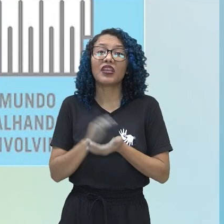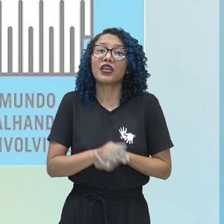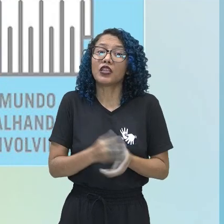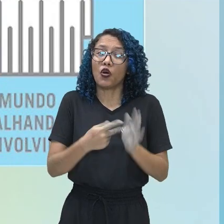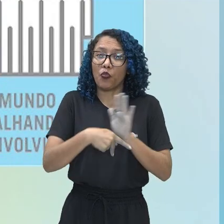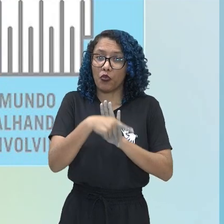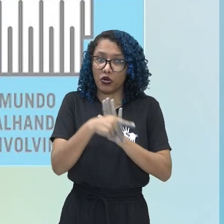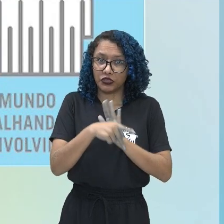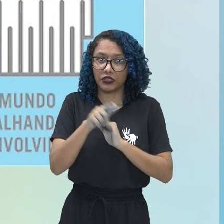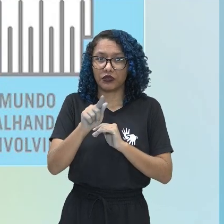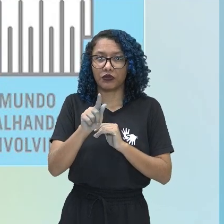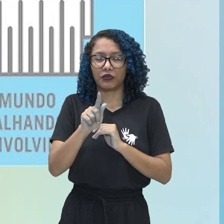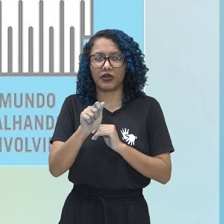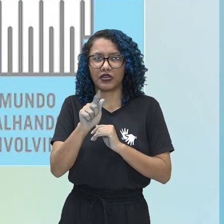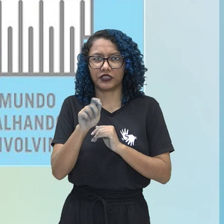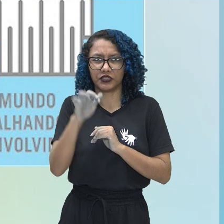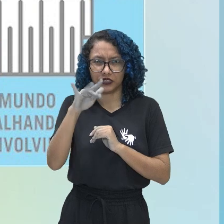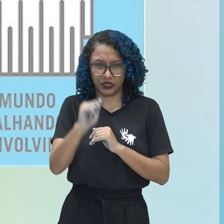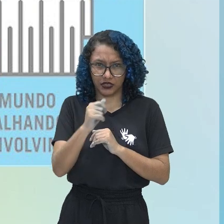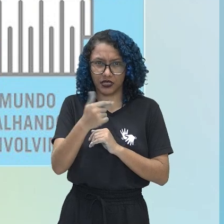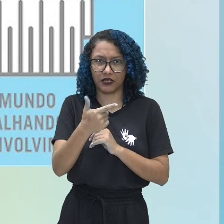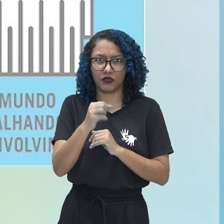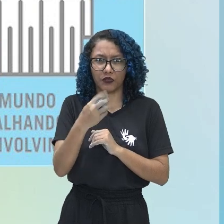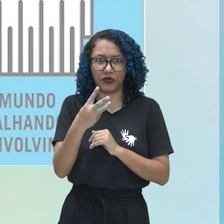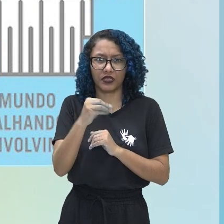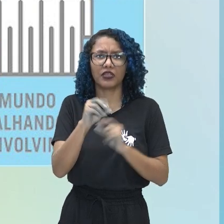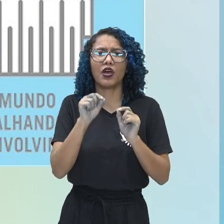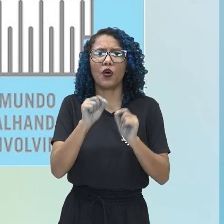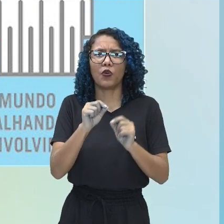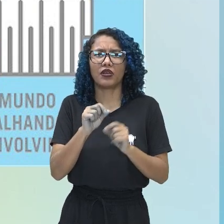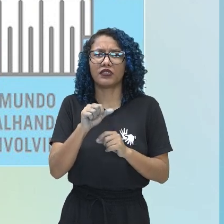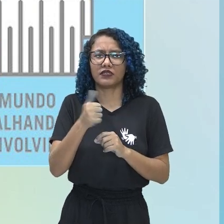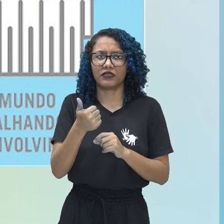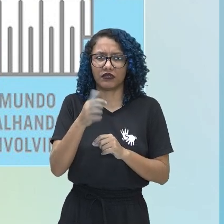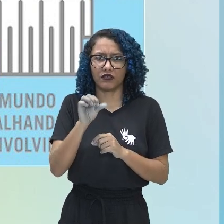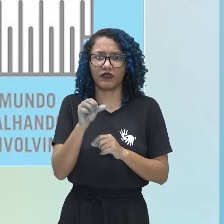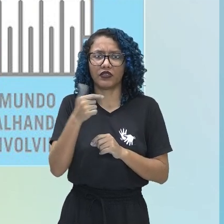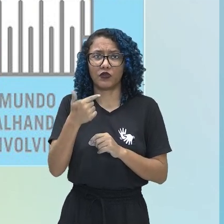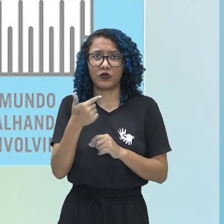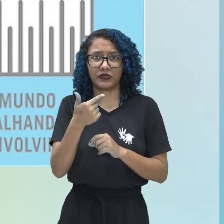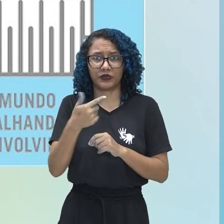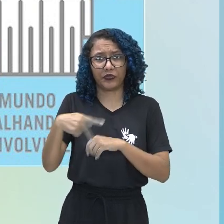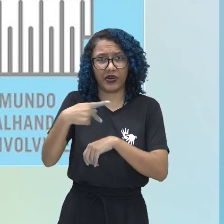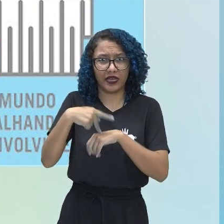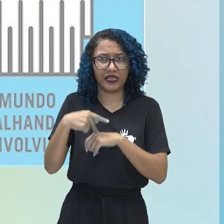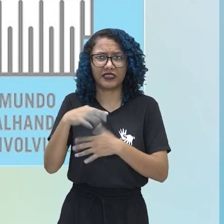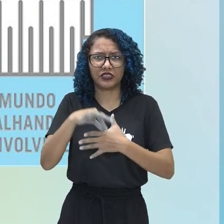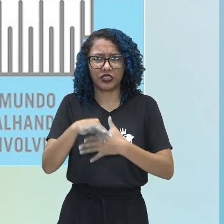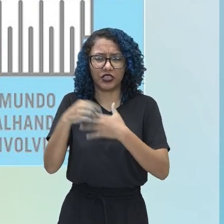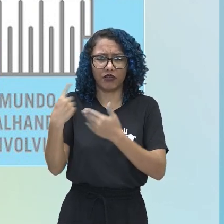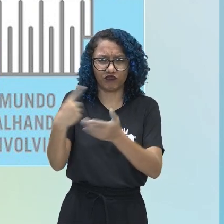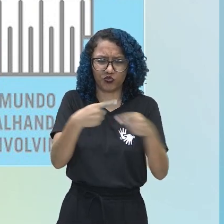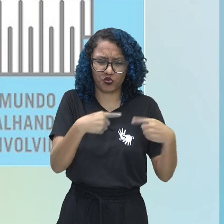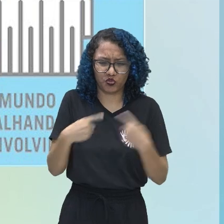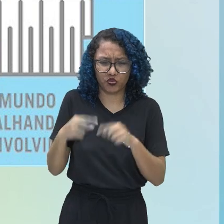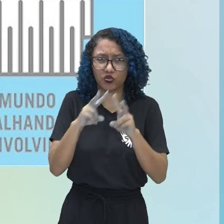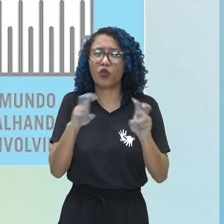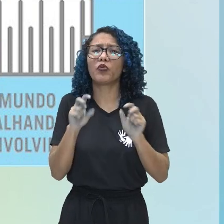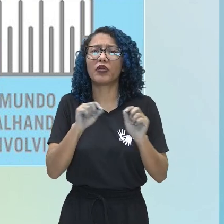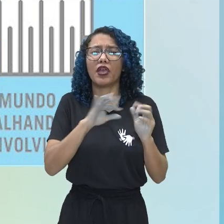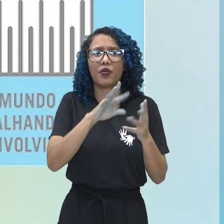Ambiental de 2030 reuniu 192 países para discutir sobre o futuro do nosso planeta,